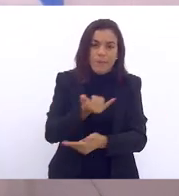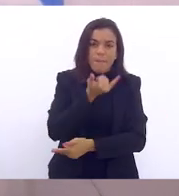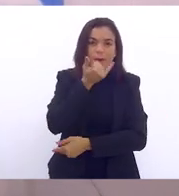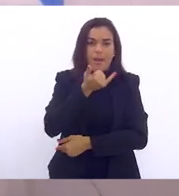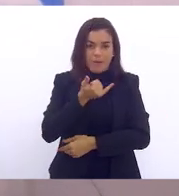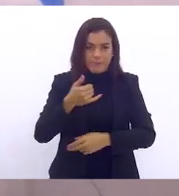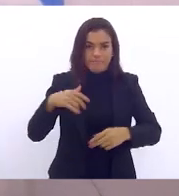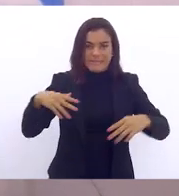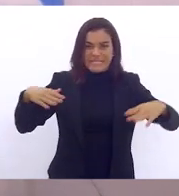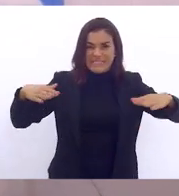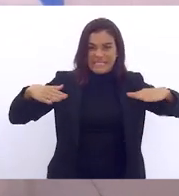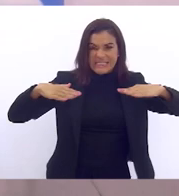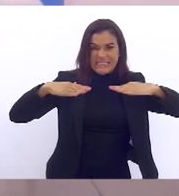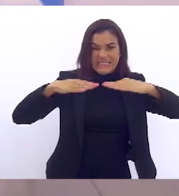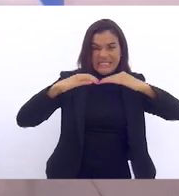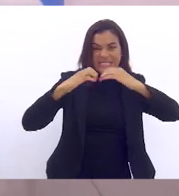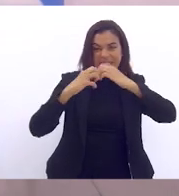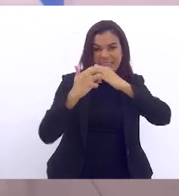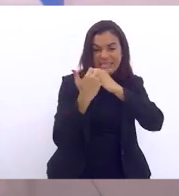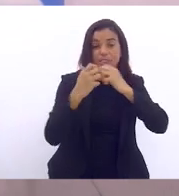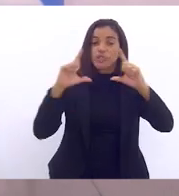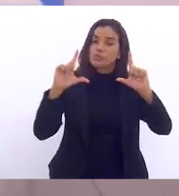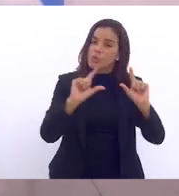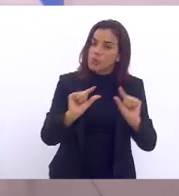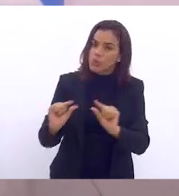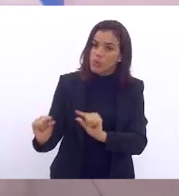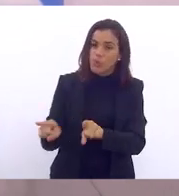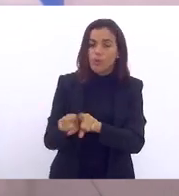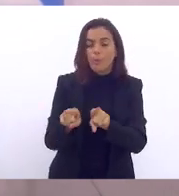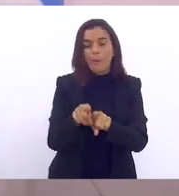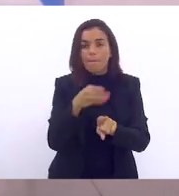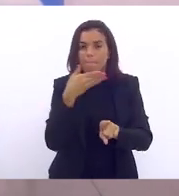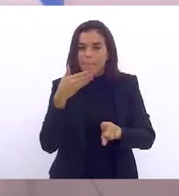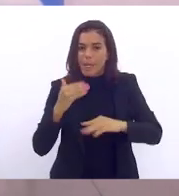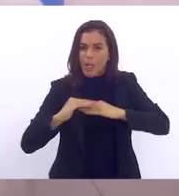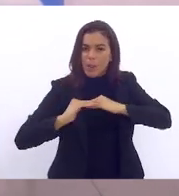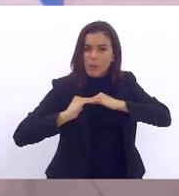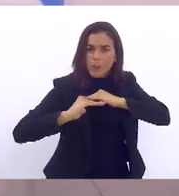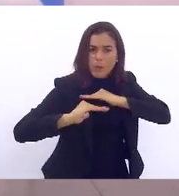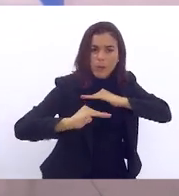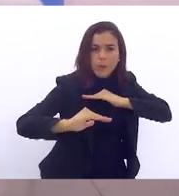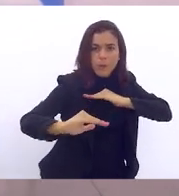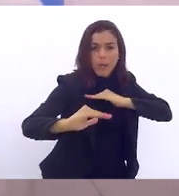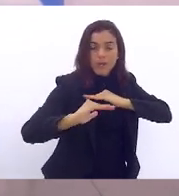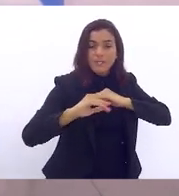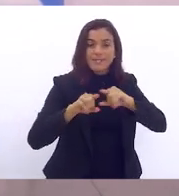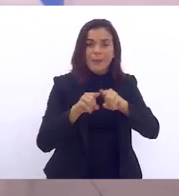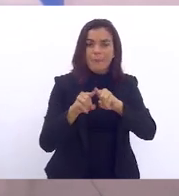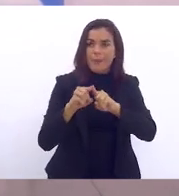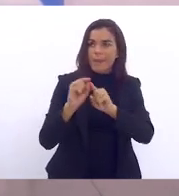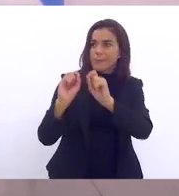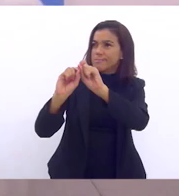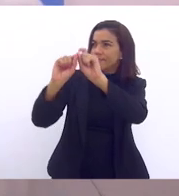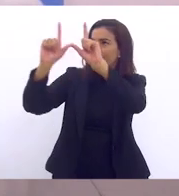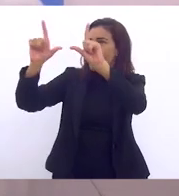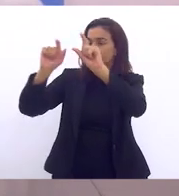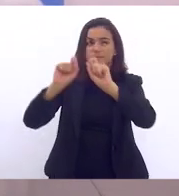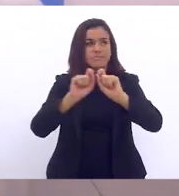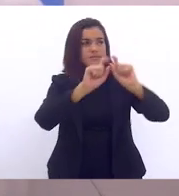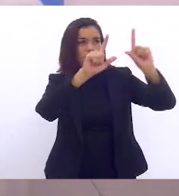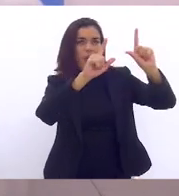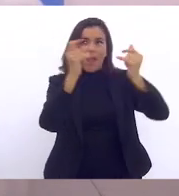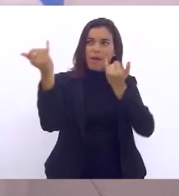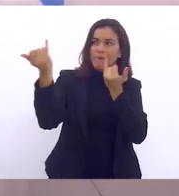vê uma grande melhora na no asfalto a gente vê uma grande melhora nas sinalizações da rodovia